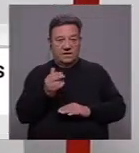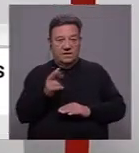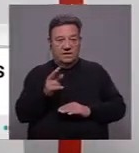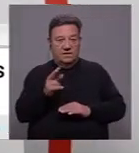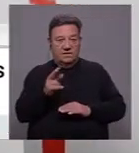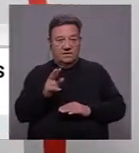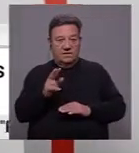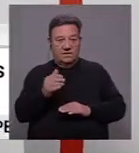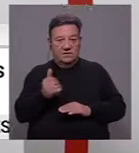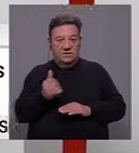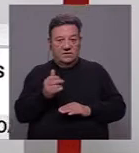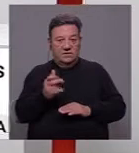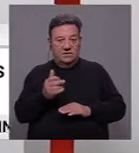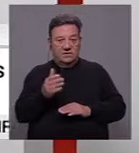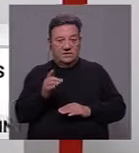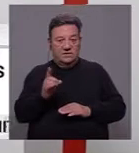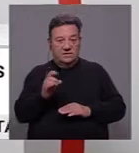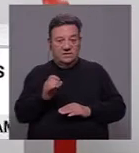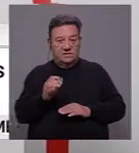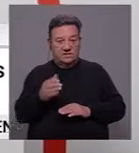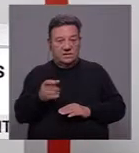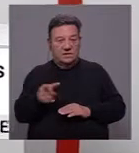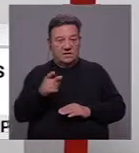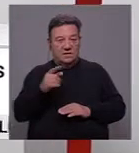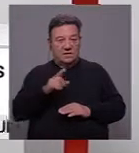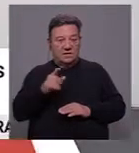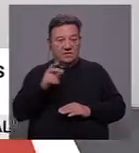60, José Rodrigues vai a Londres,